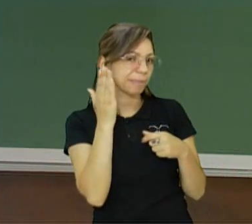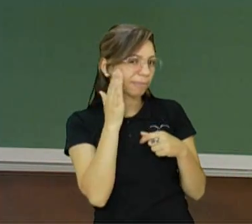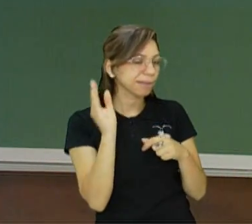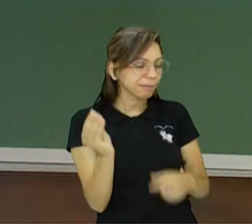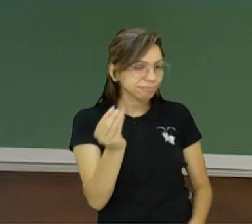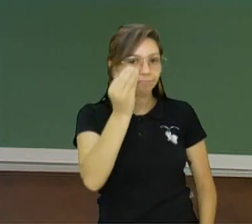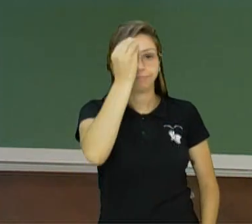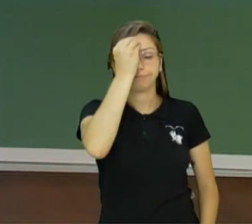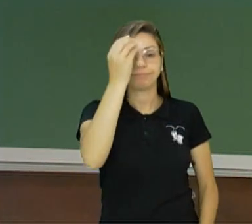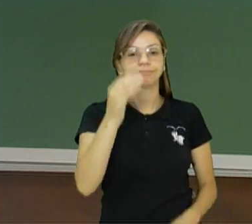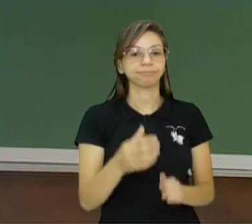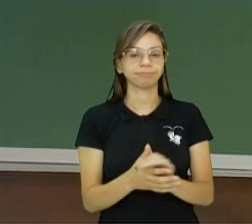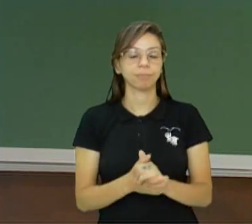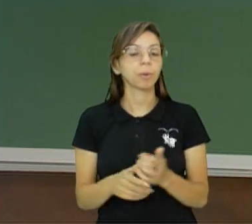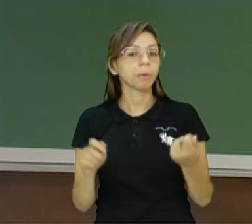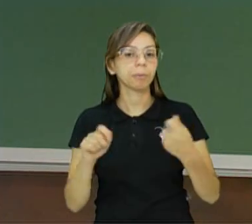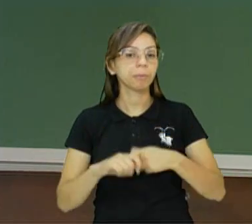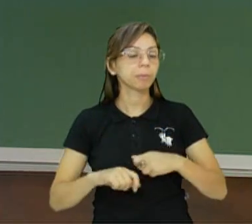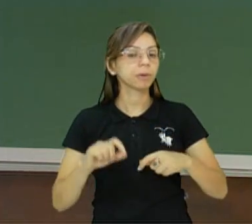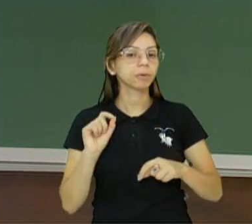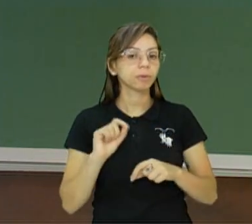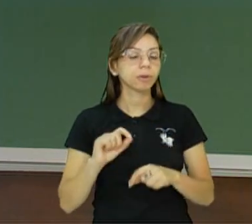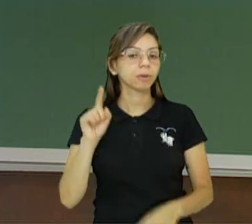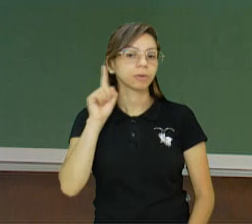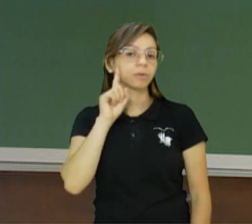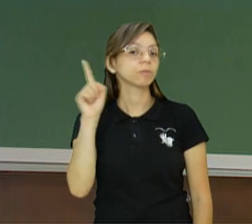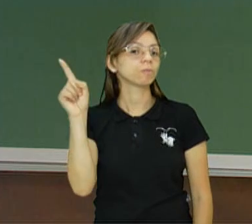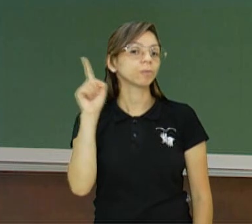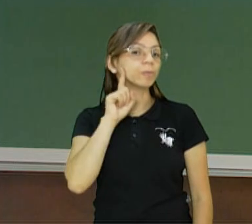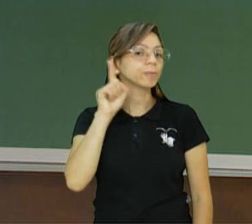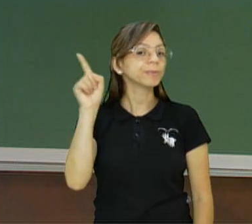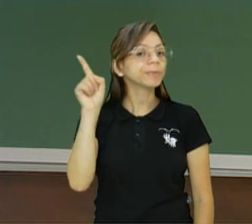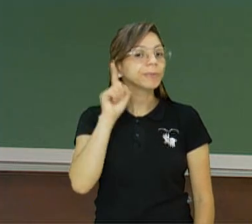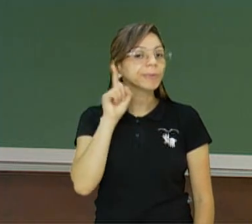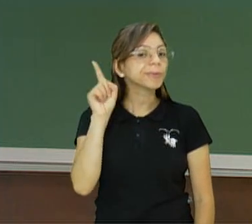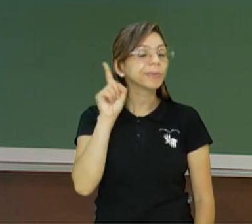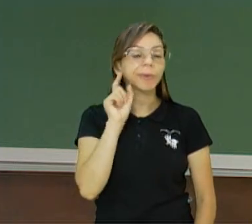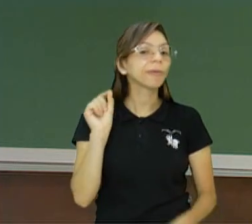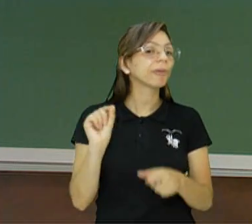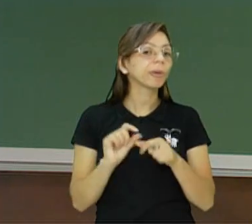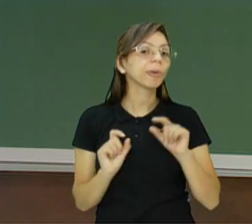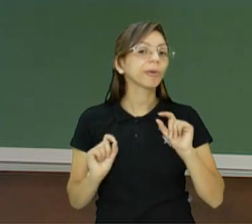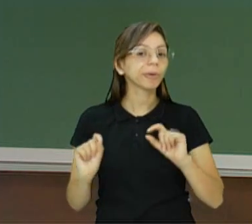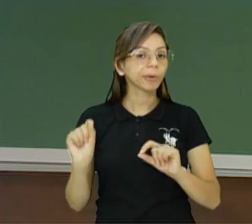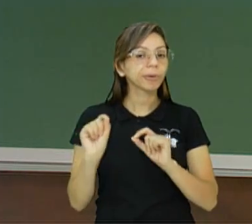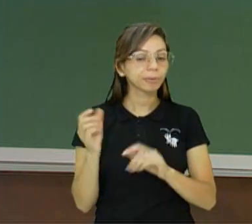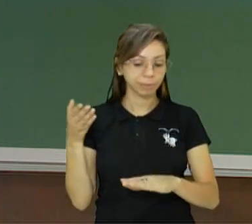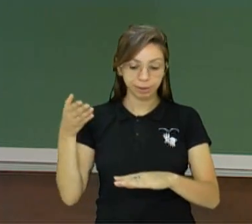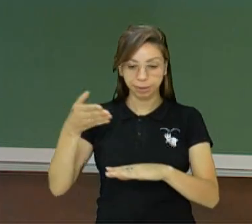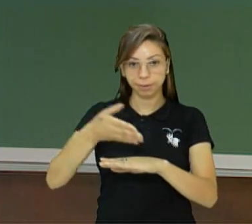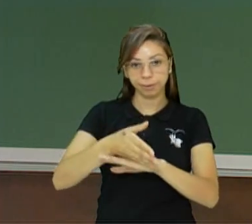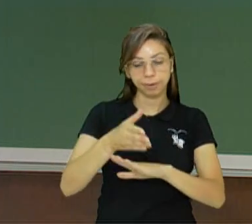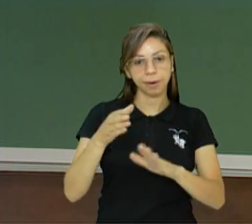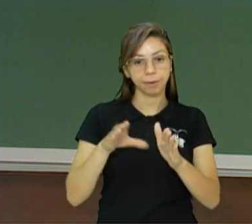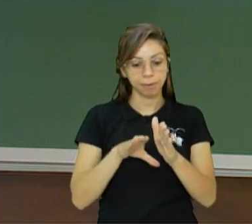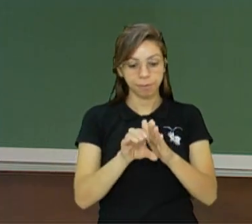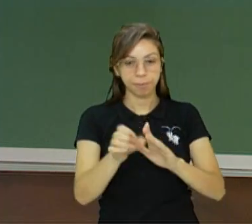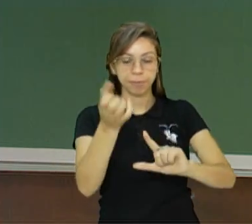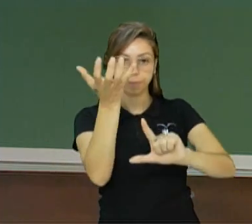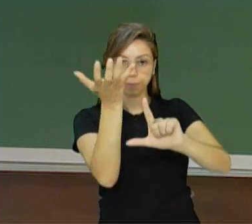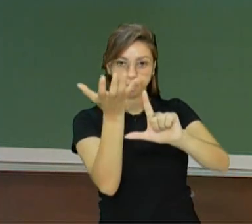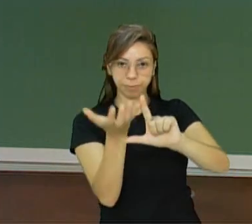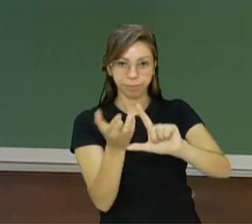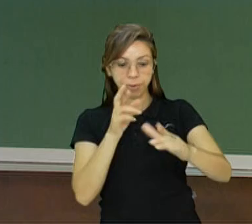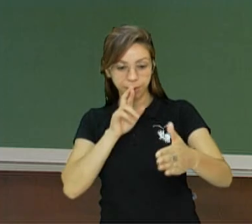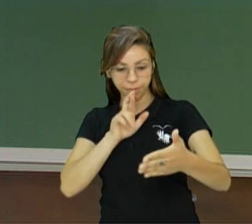hein? O que vocês têm que fazer todo dia? Entrar lá no Classroom, resolver as